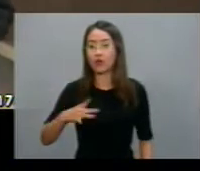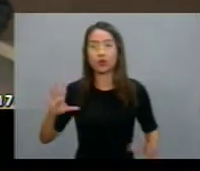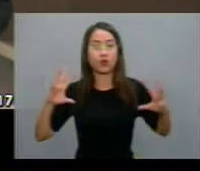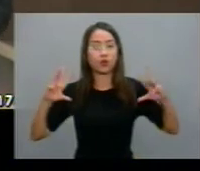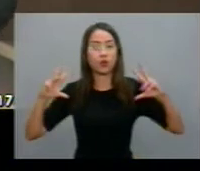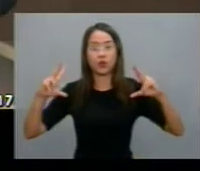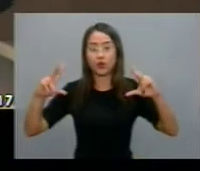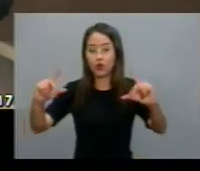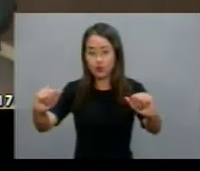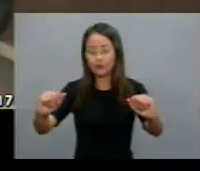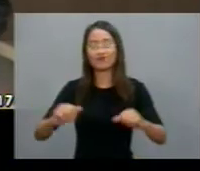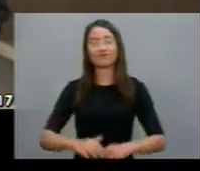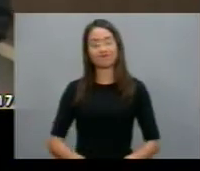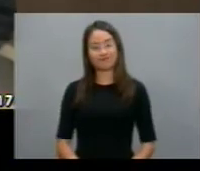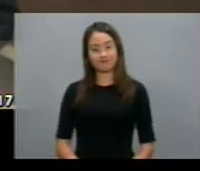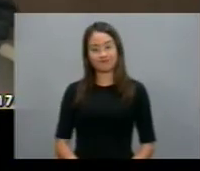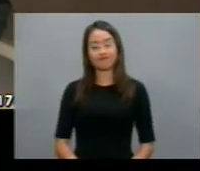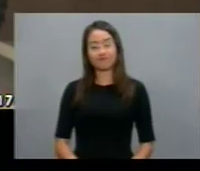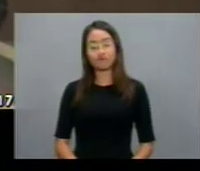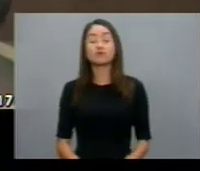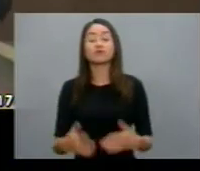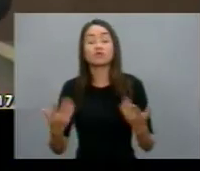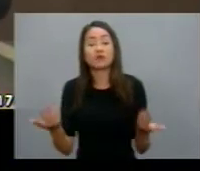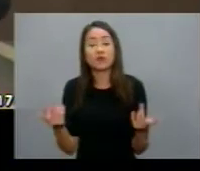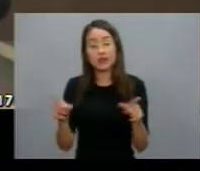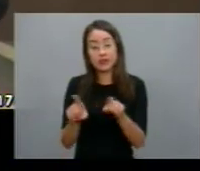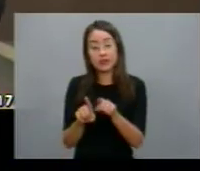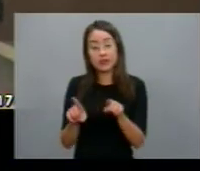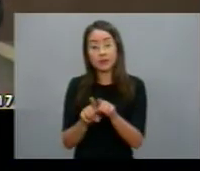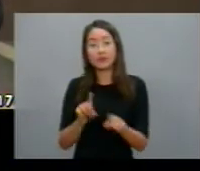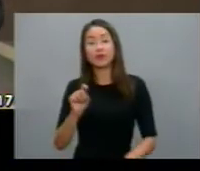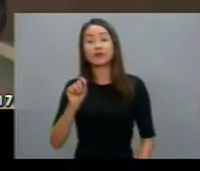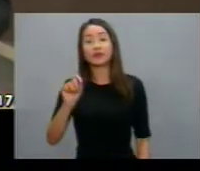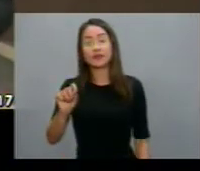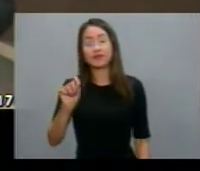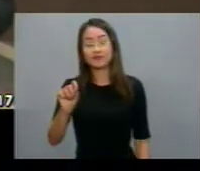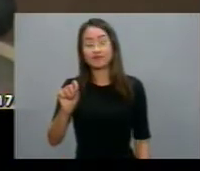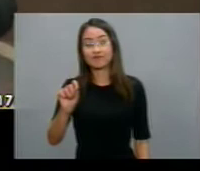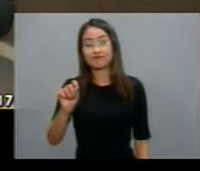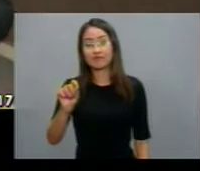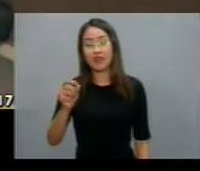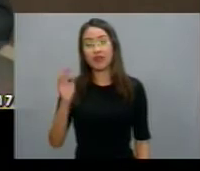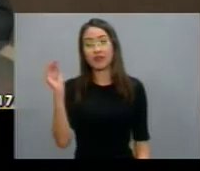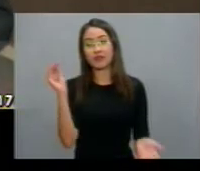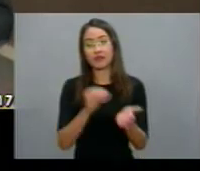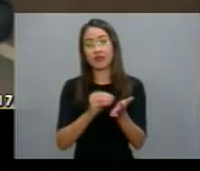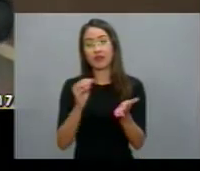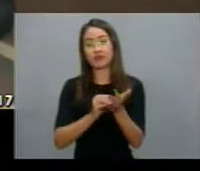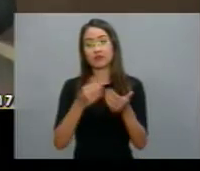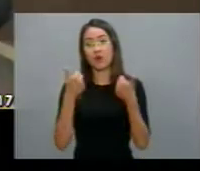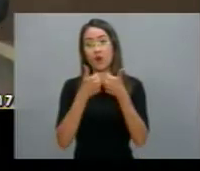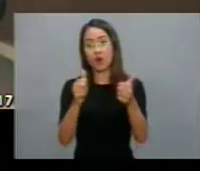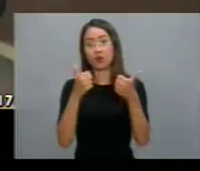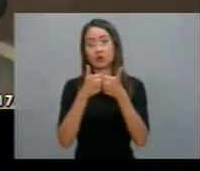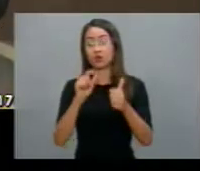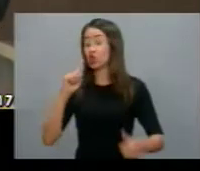cotidianos. Mais ainda pela ausência do transporte público